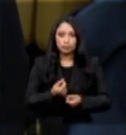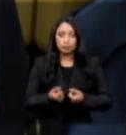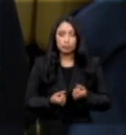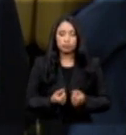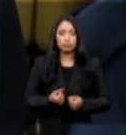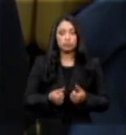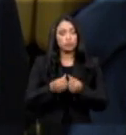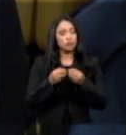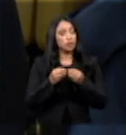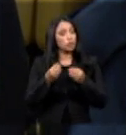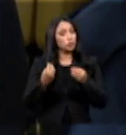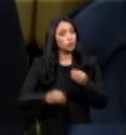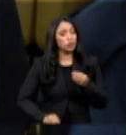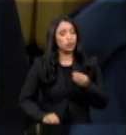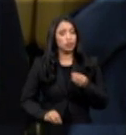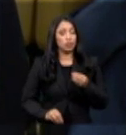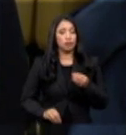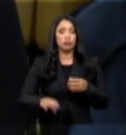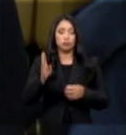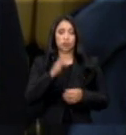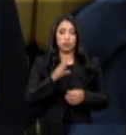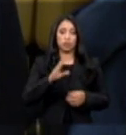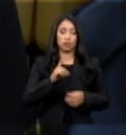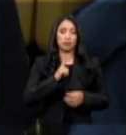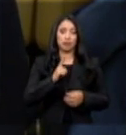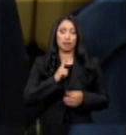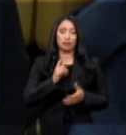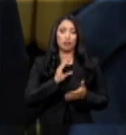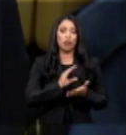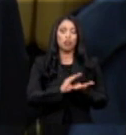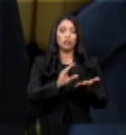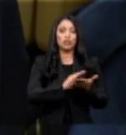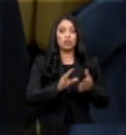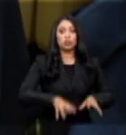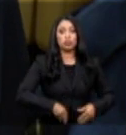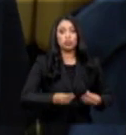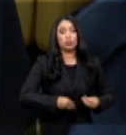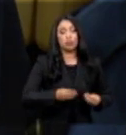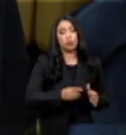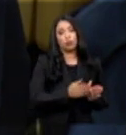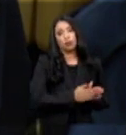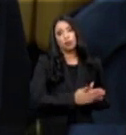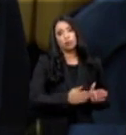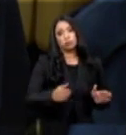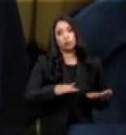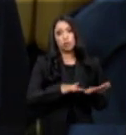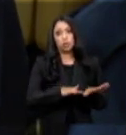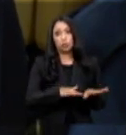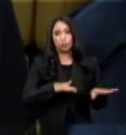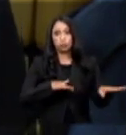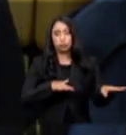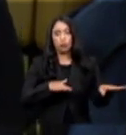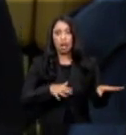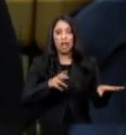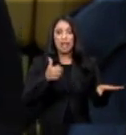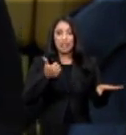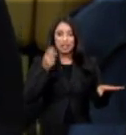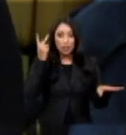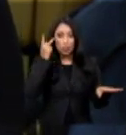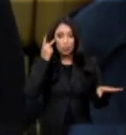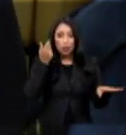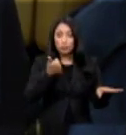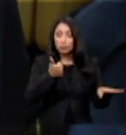prejuízo à economia brasileira, gerando uma contenção de investimentos por um longo período. Só na malha do Estado de São Paulo seriam 10